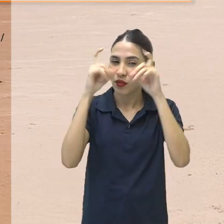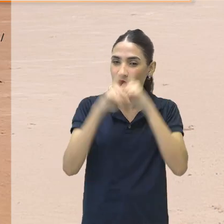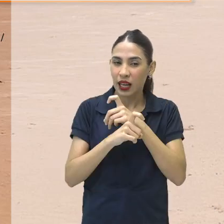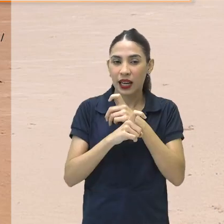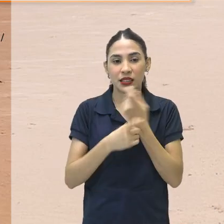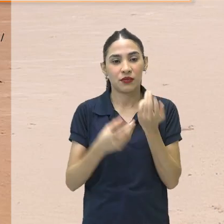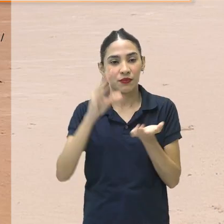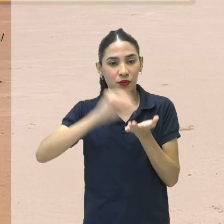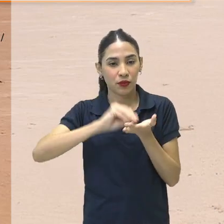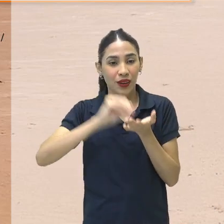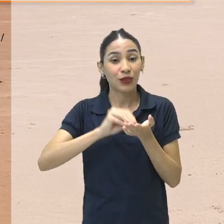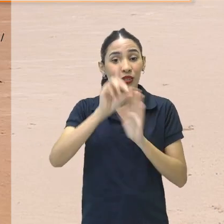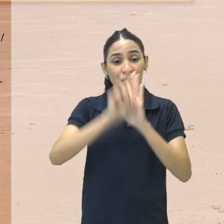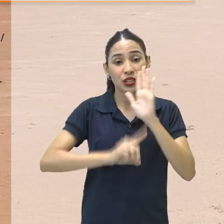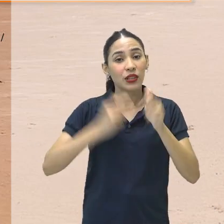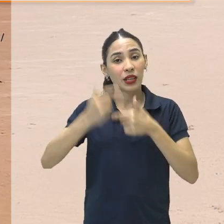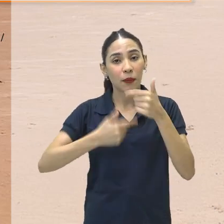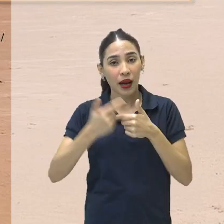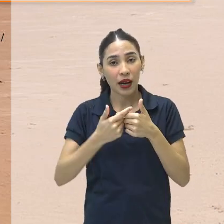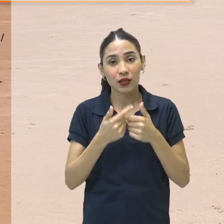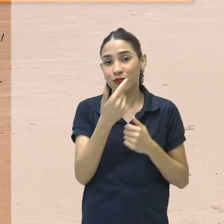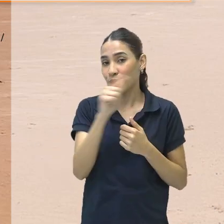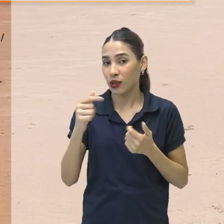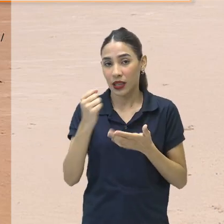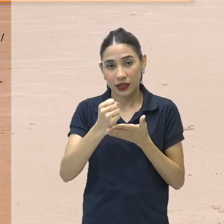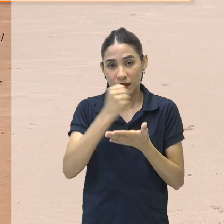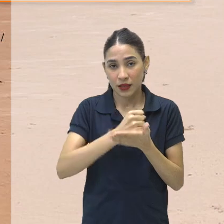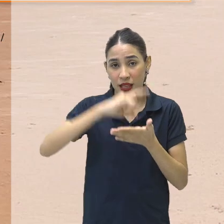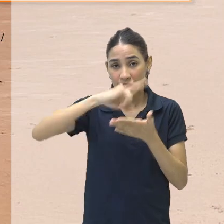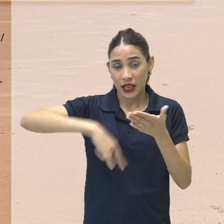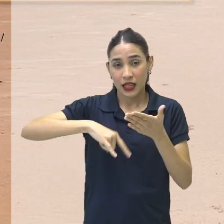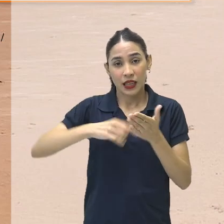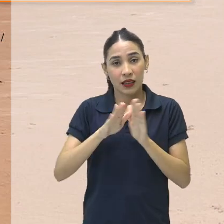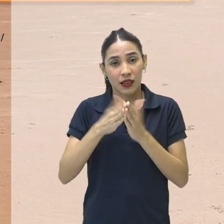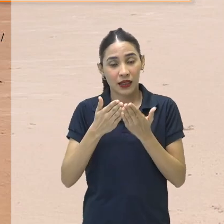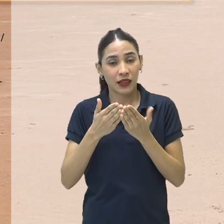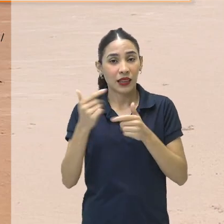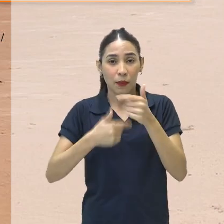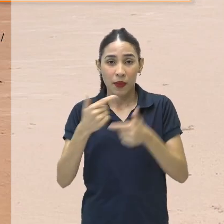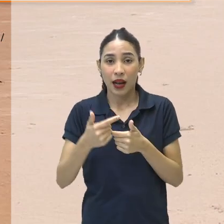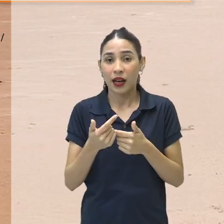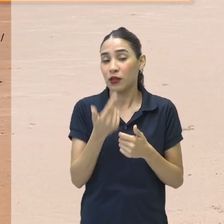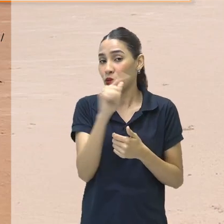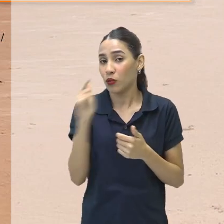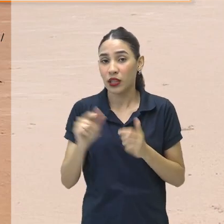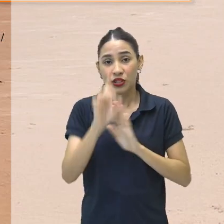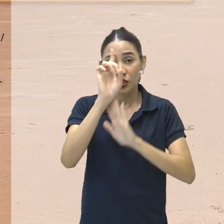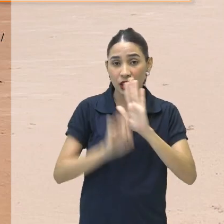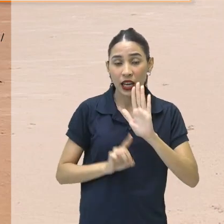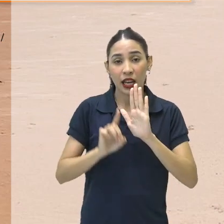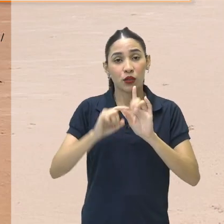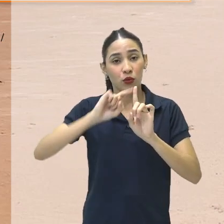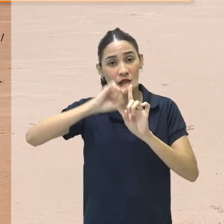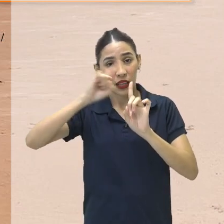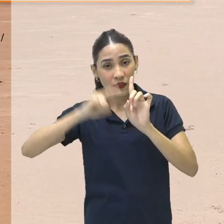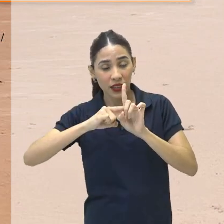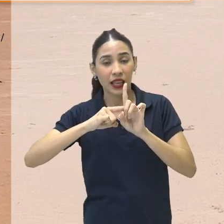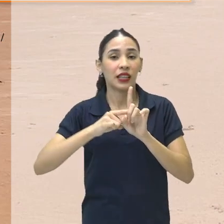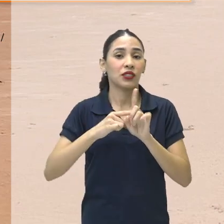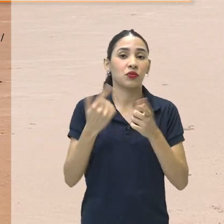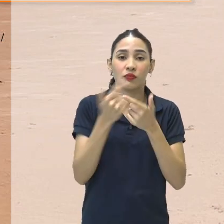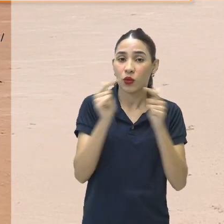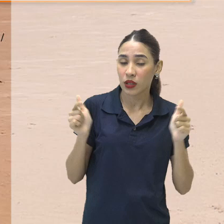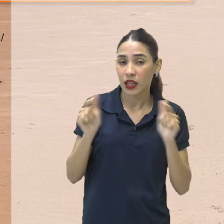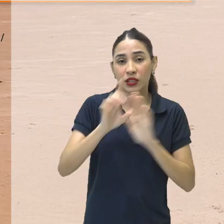de direitos trabalhistas. Não possui uma carteira assinada, não tem direito à licença paternidade, maternidade, não